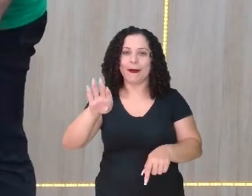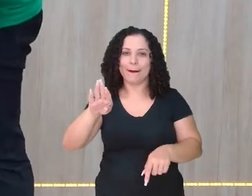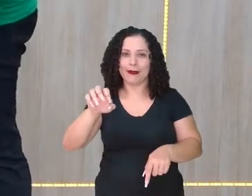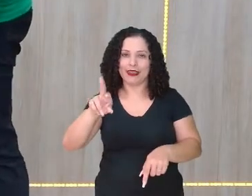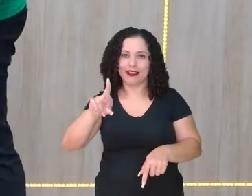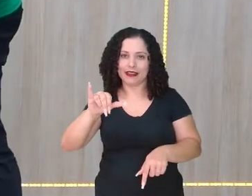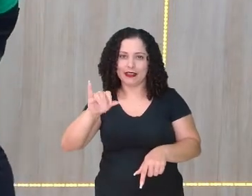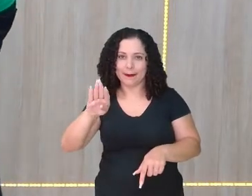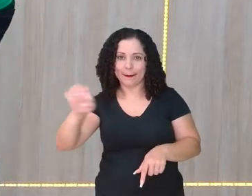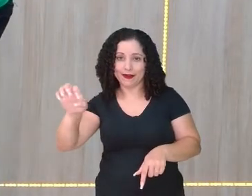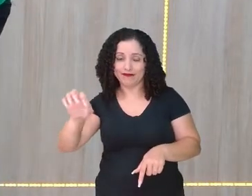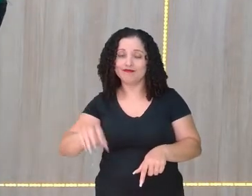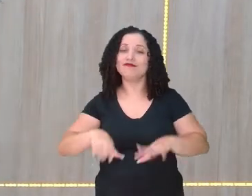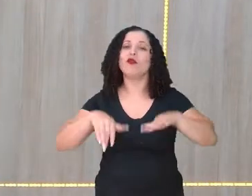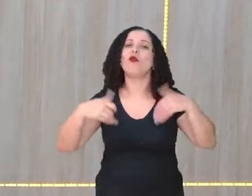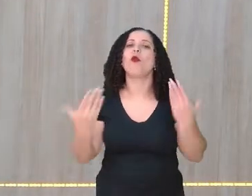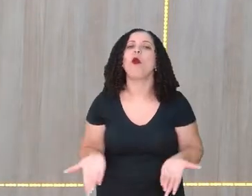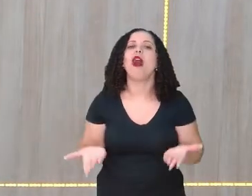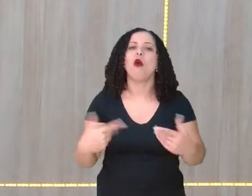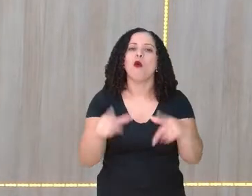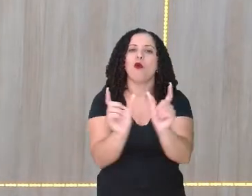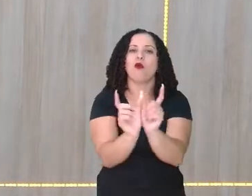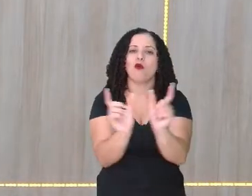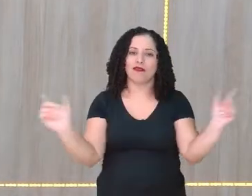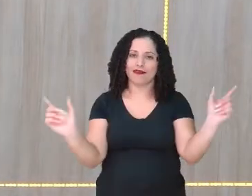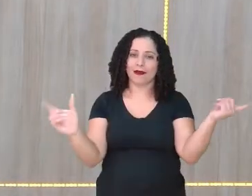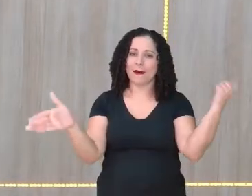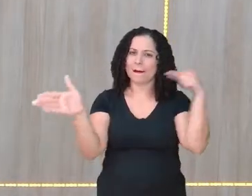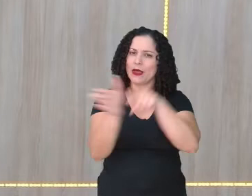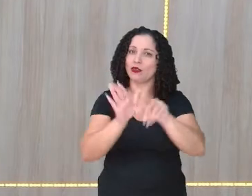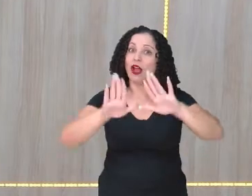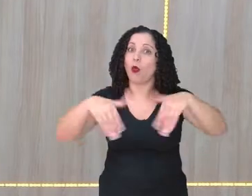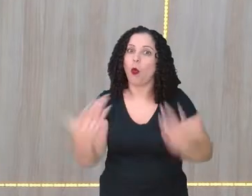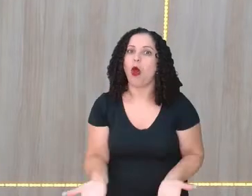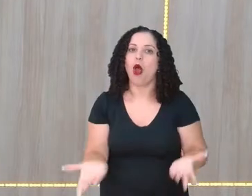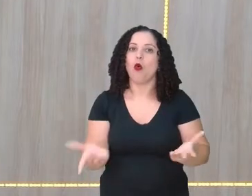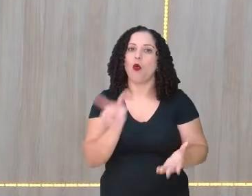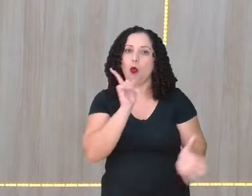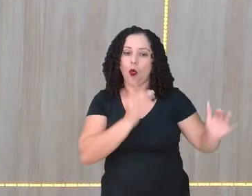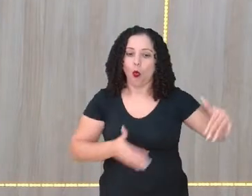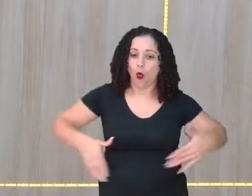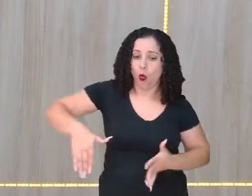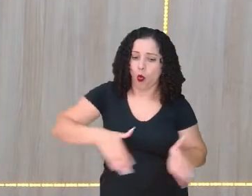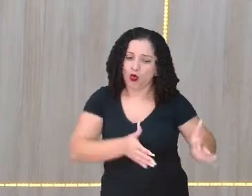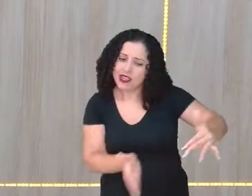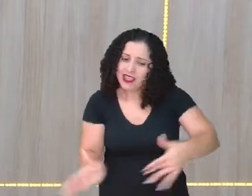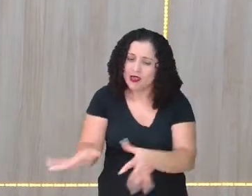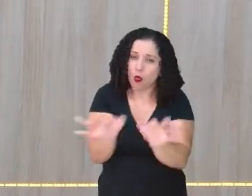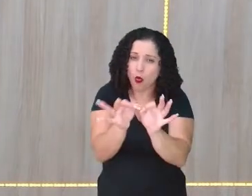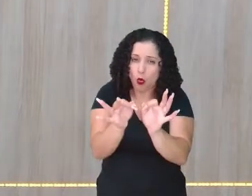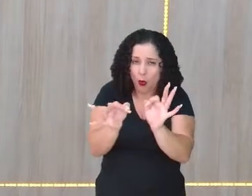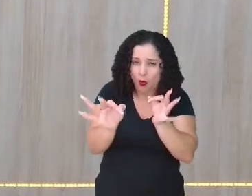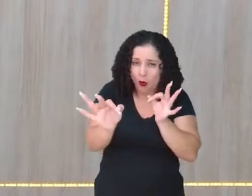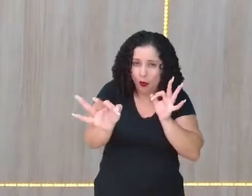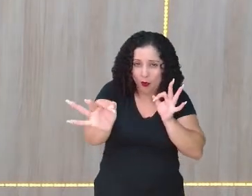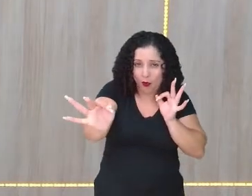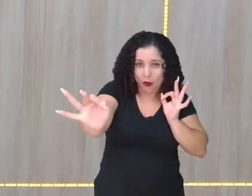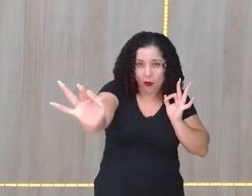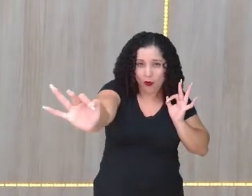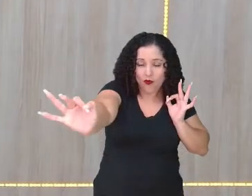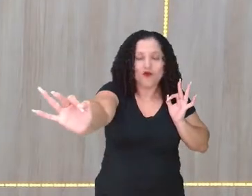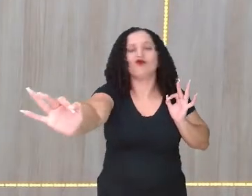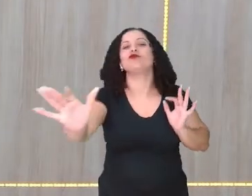mais longos, né? Ou melhor, está perguntando aqui o mais longo de todos, né? Está nem comparando mais, quer saber já qual é a